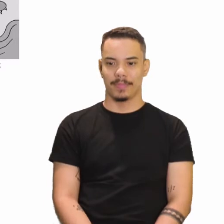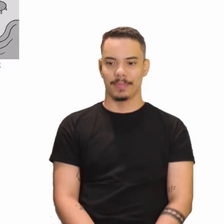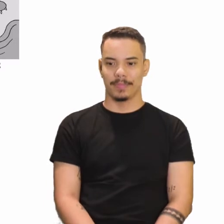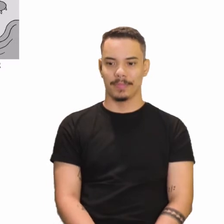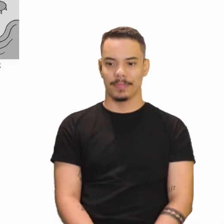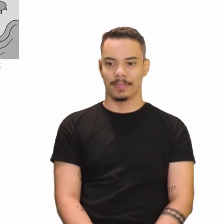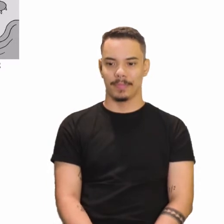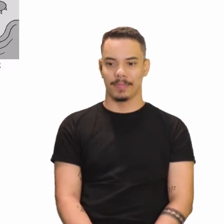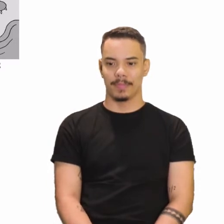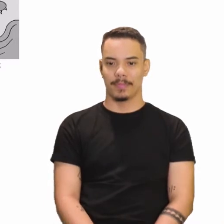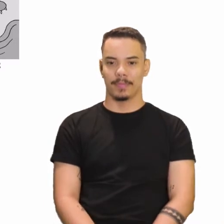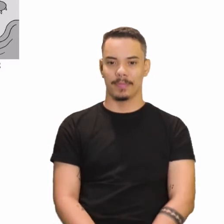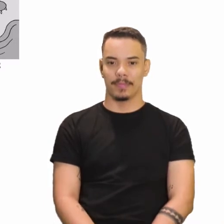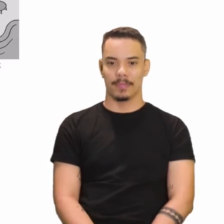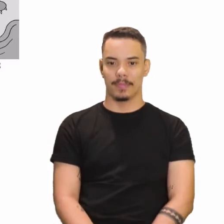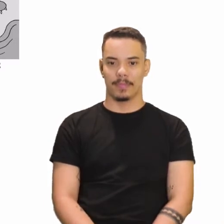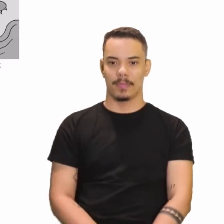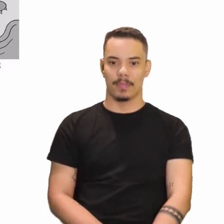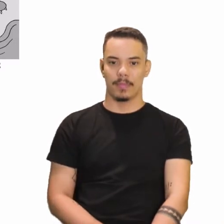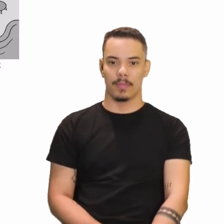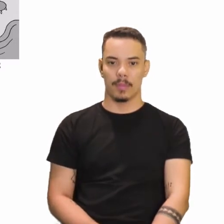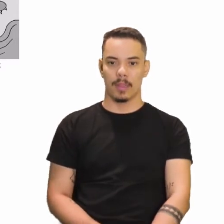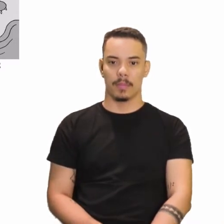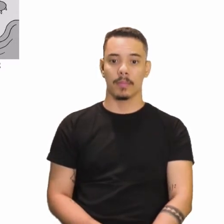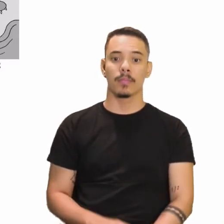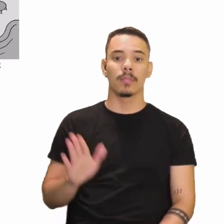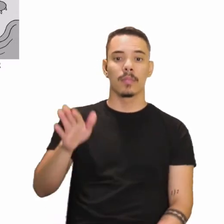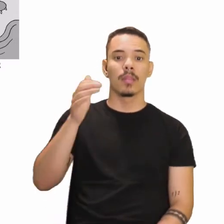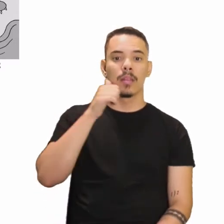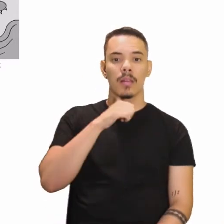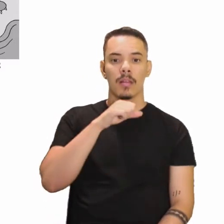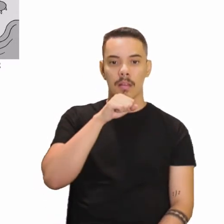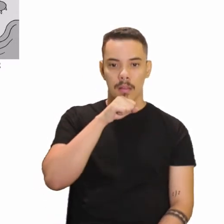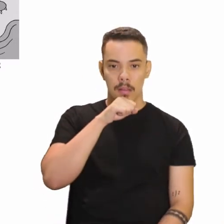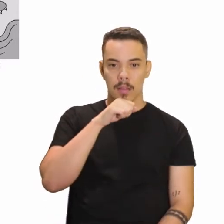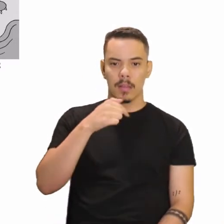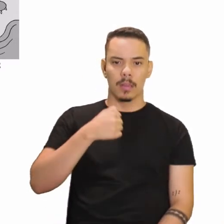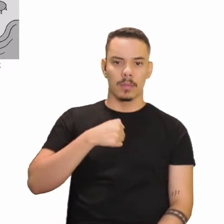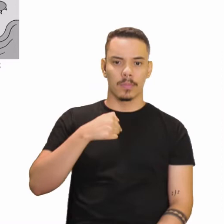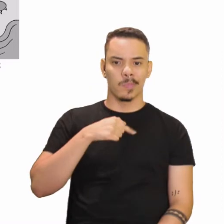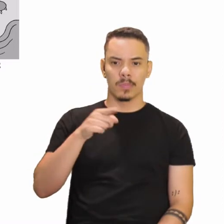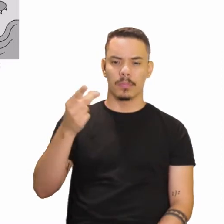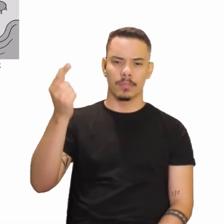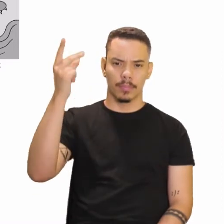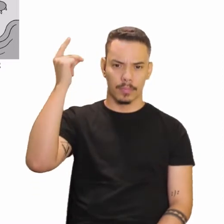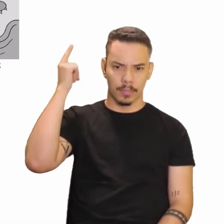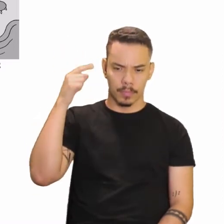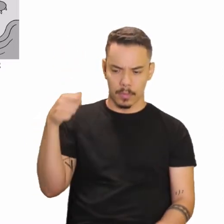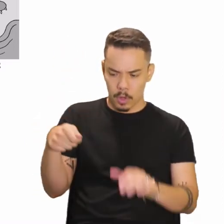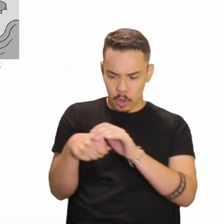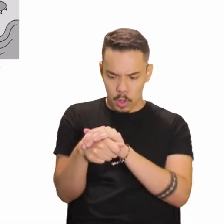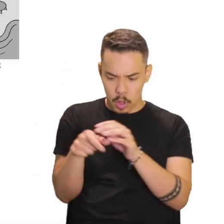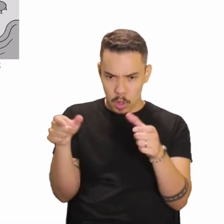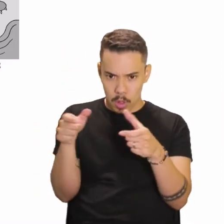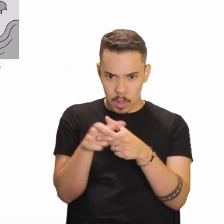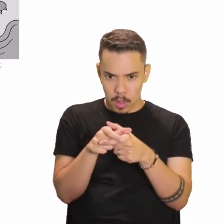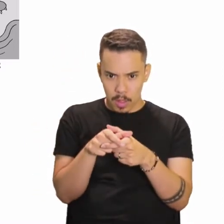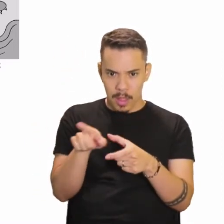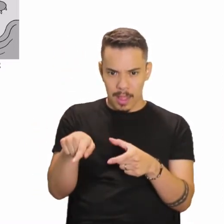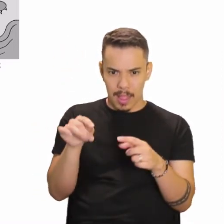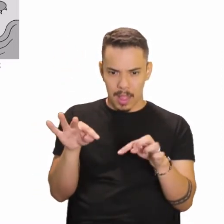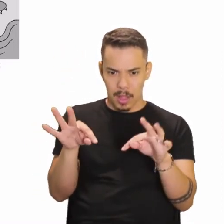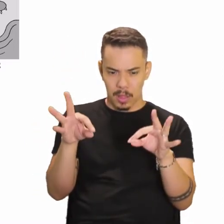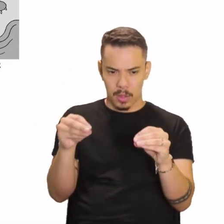mas outra aqui para vocês mamãe quando você era pequeno um ambiente era